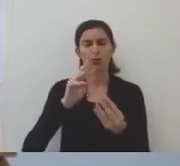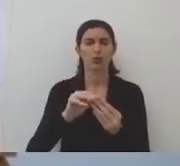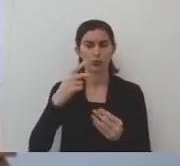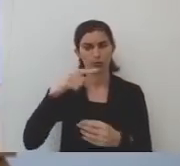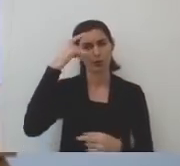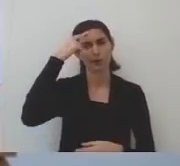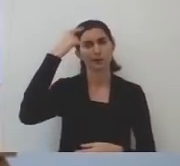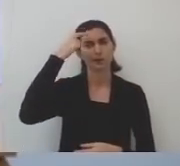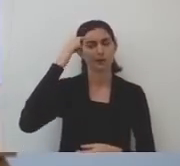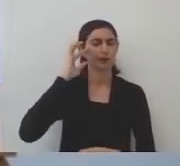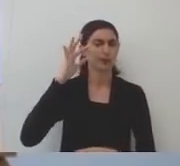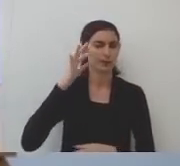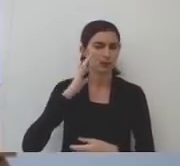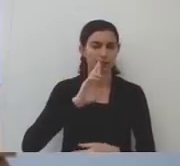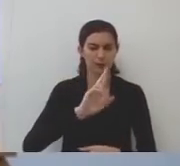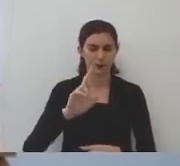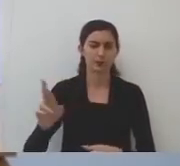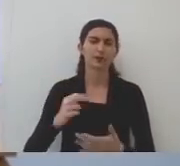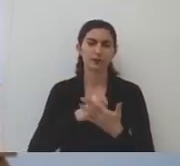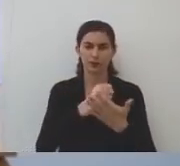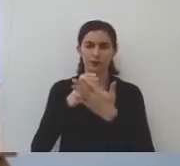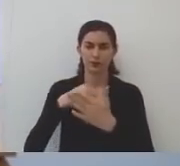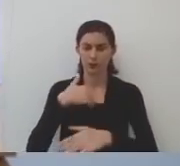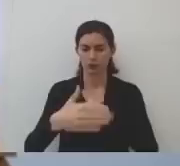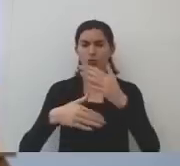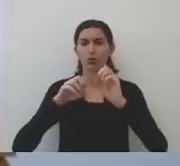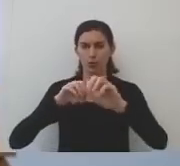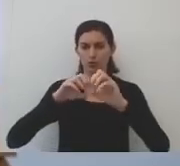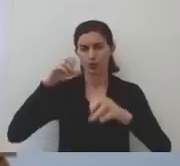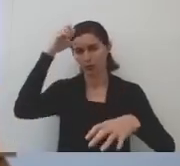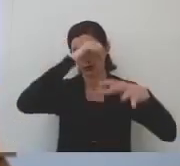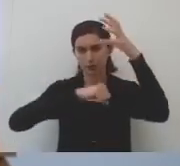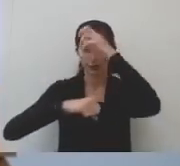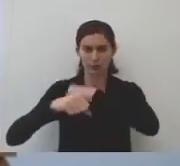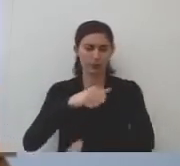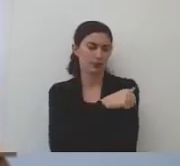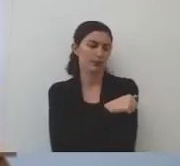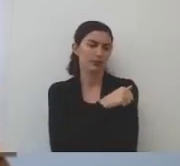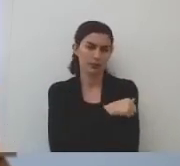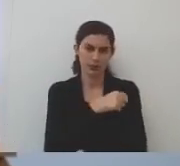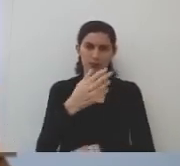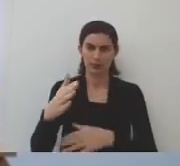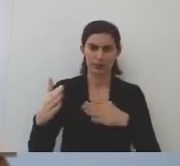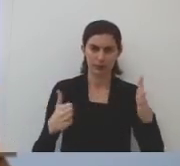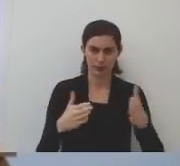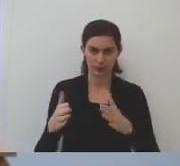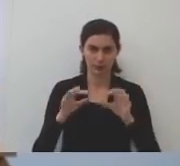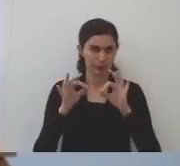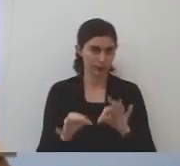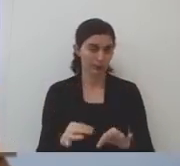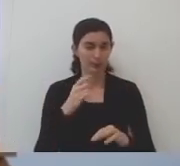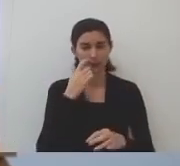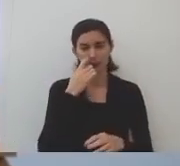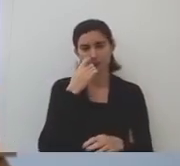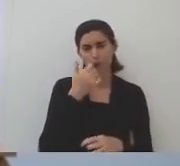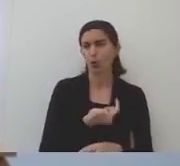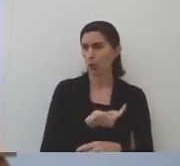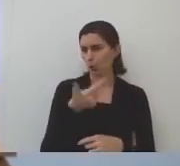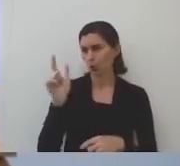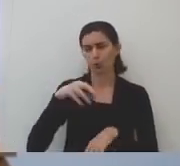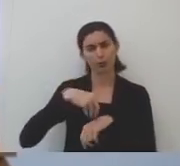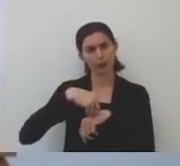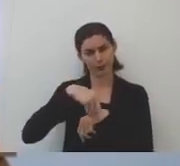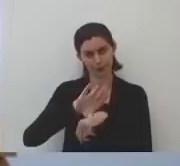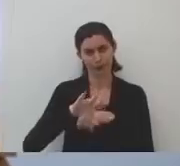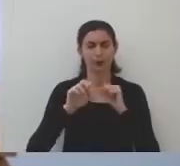seu raciocínio, contribuindo no processo de ensino-aprendizagem do estudante naquele momento, tá certo? Um outro ponto que a